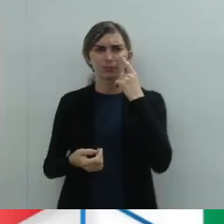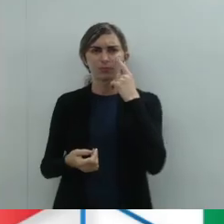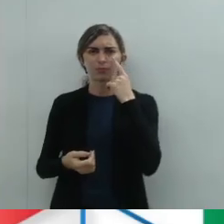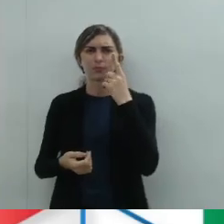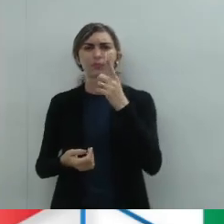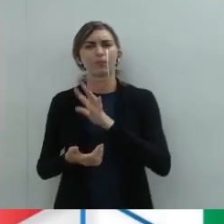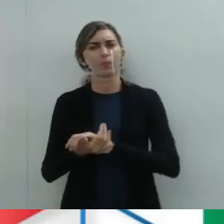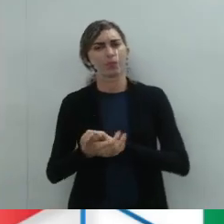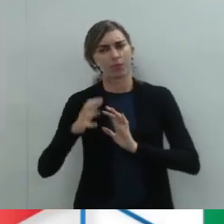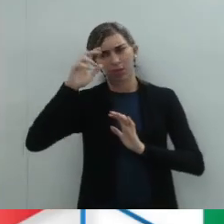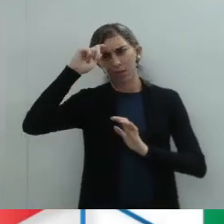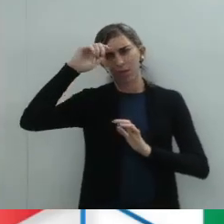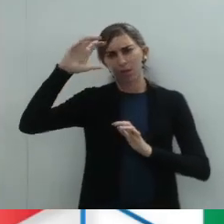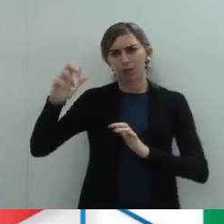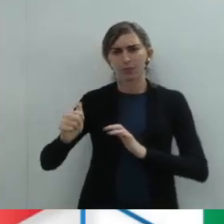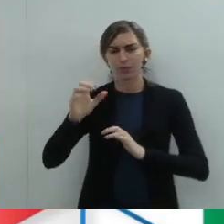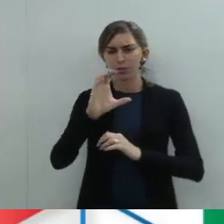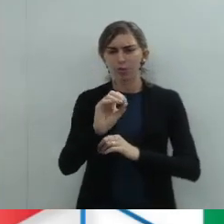África Oriental?